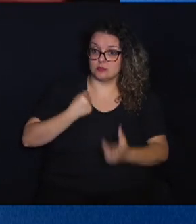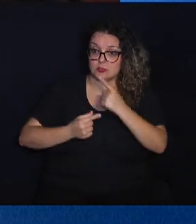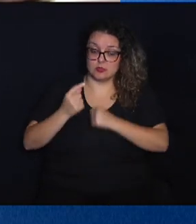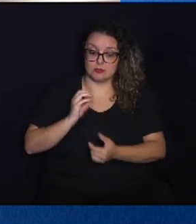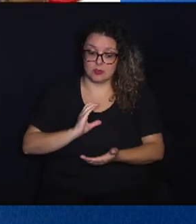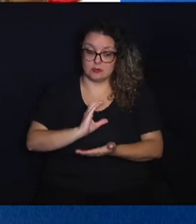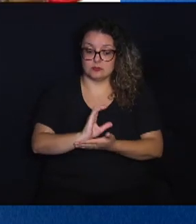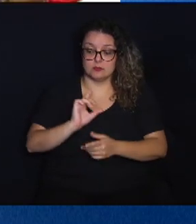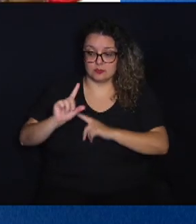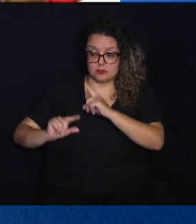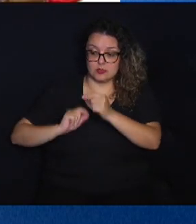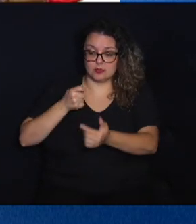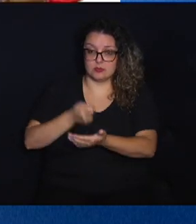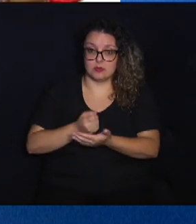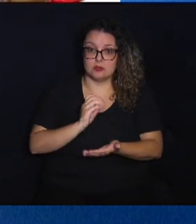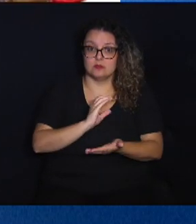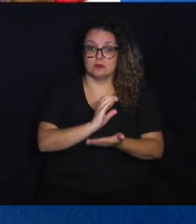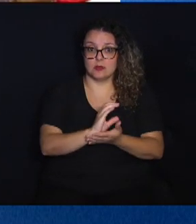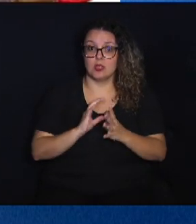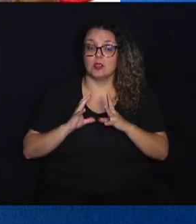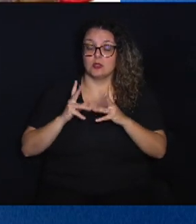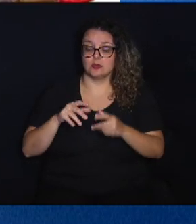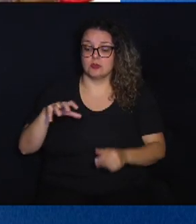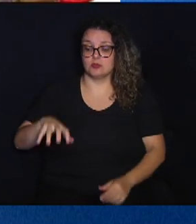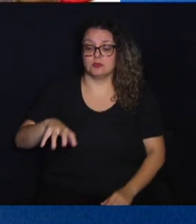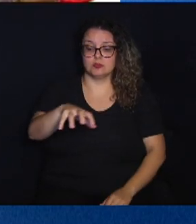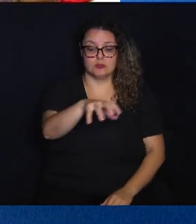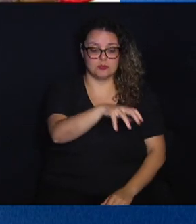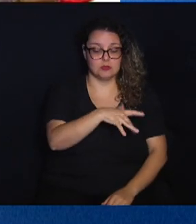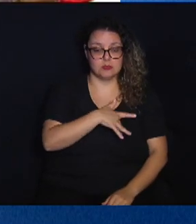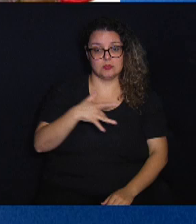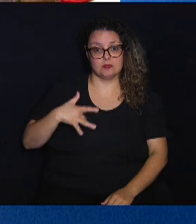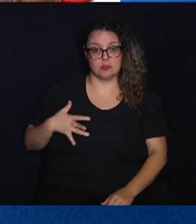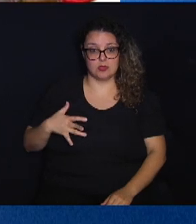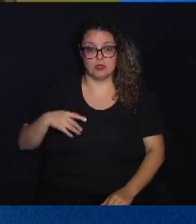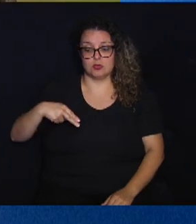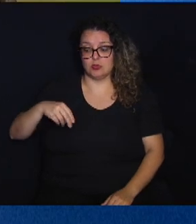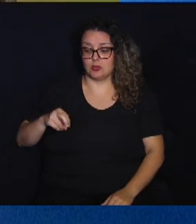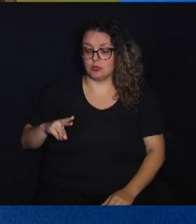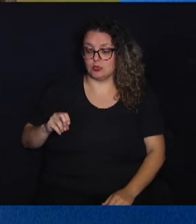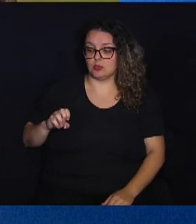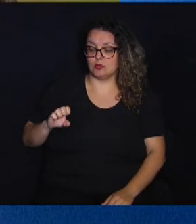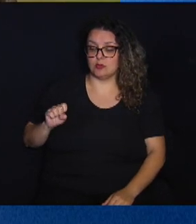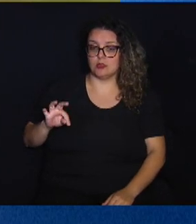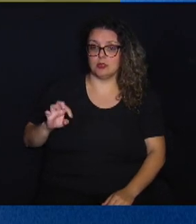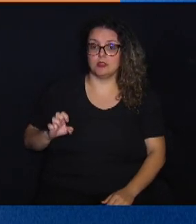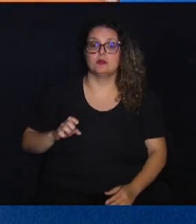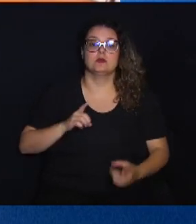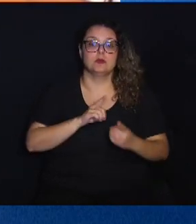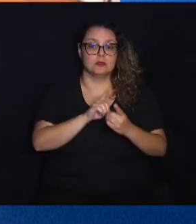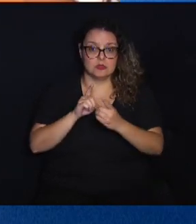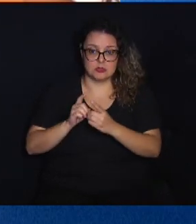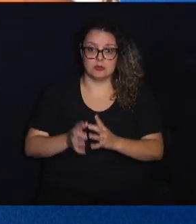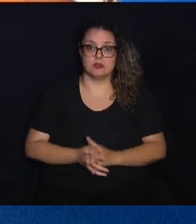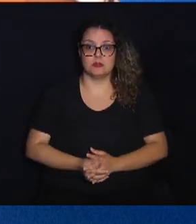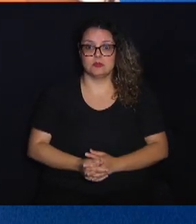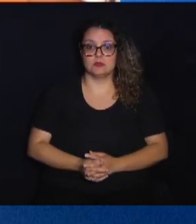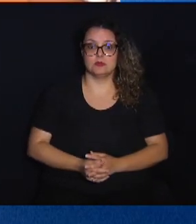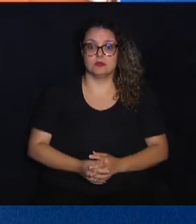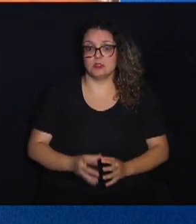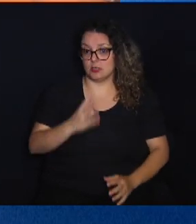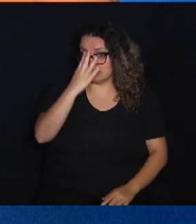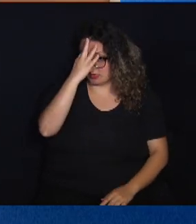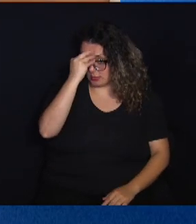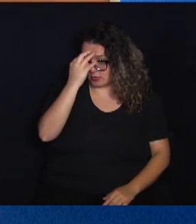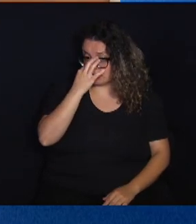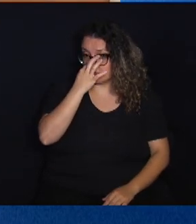emendas impositivas. Todos os centros de saúde da região noroeste foram contemplados. Jair da